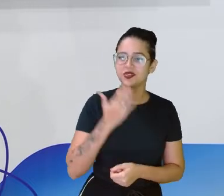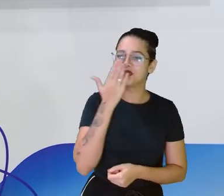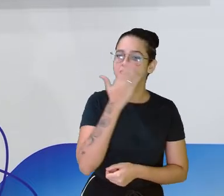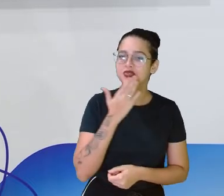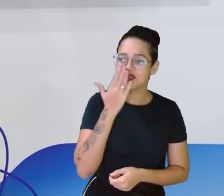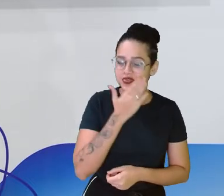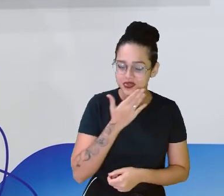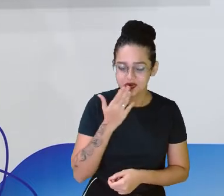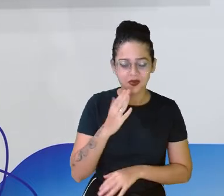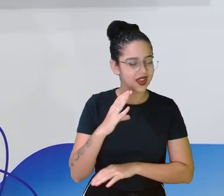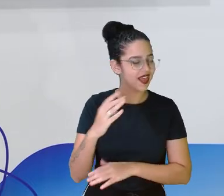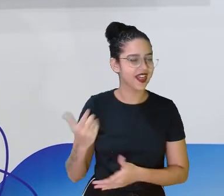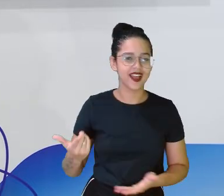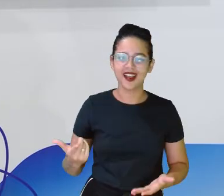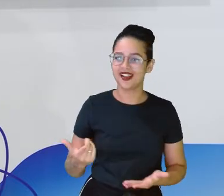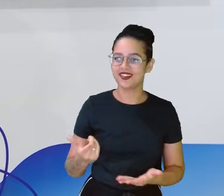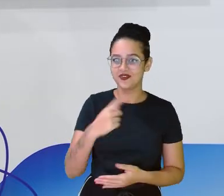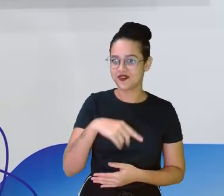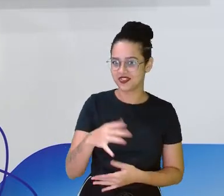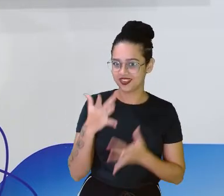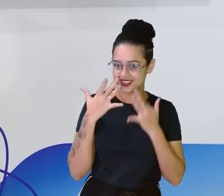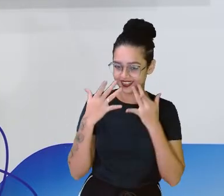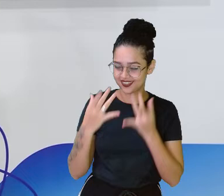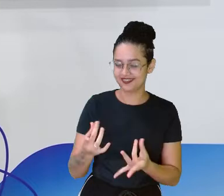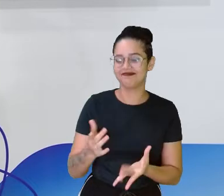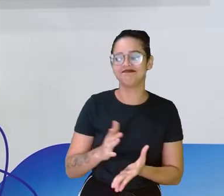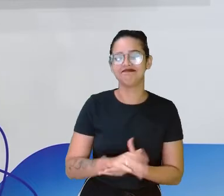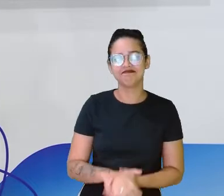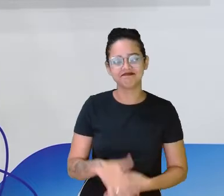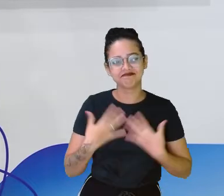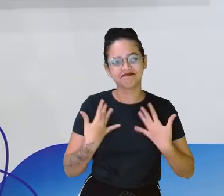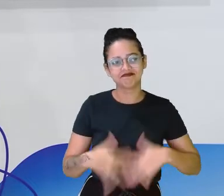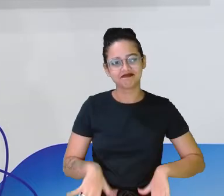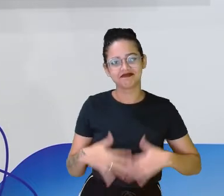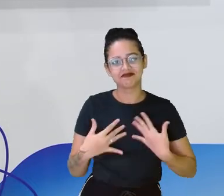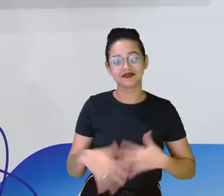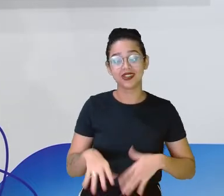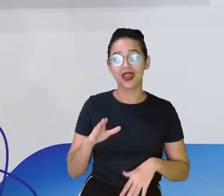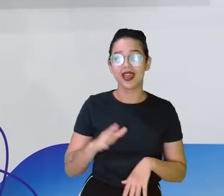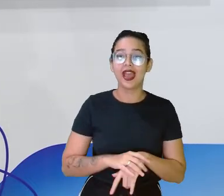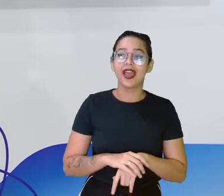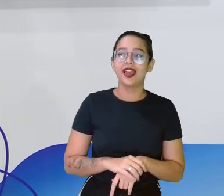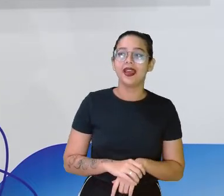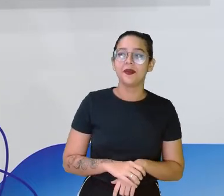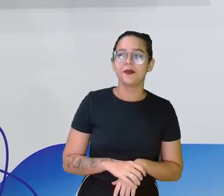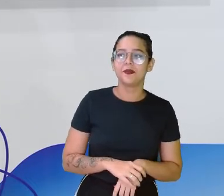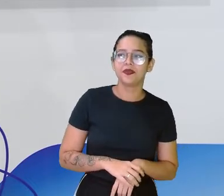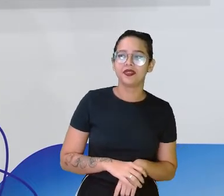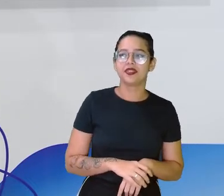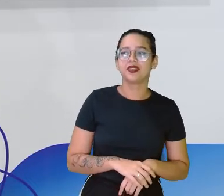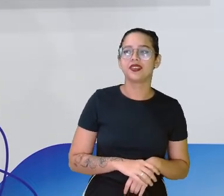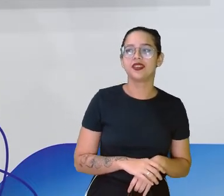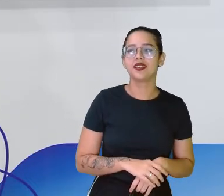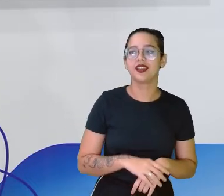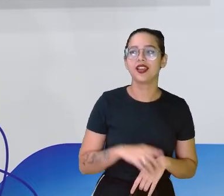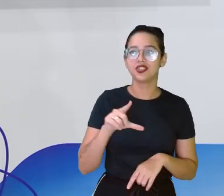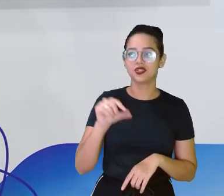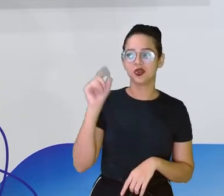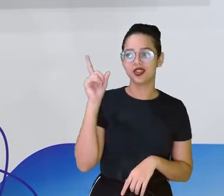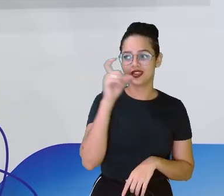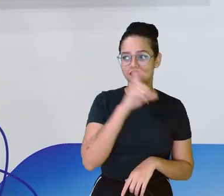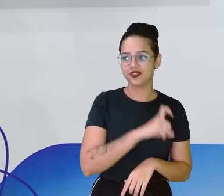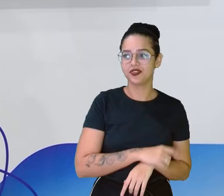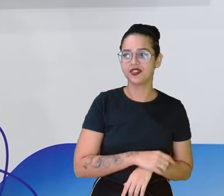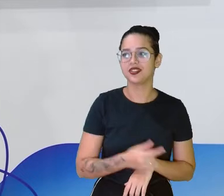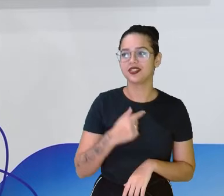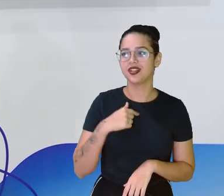as jujubas, né? Isso para vocês verem que vai ser uma escolha difícil, né?